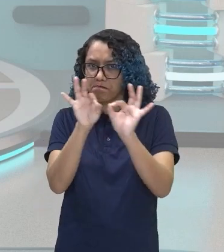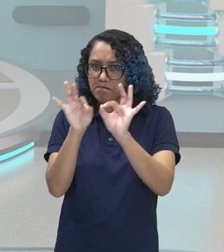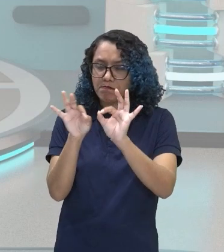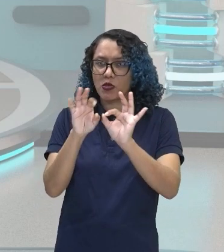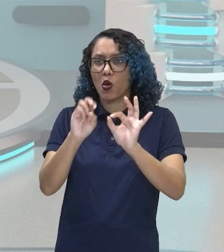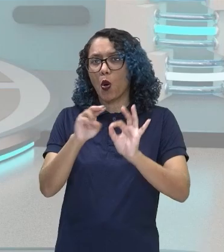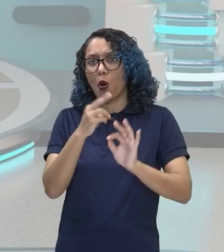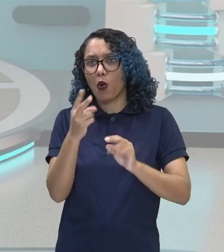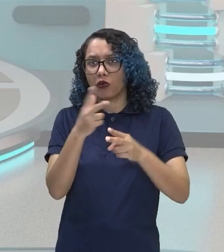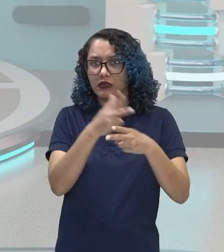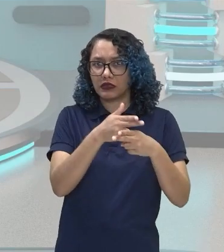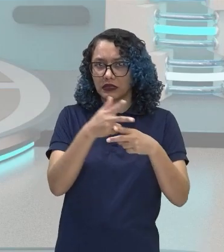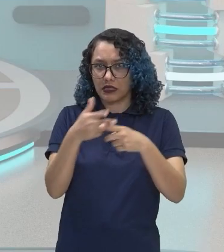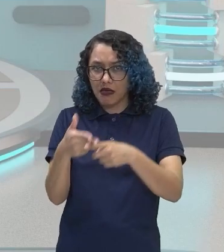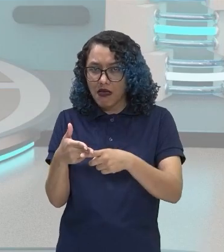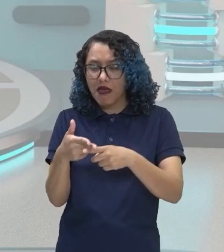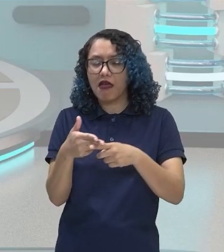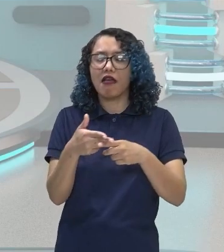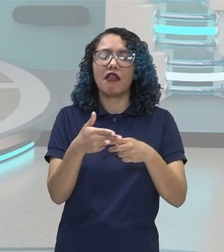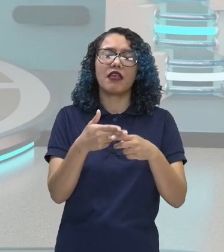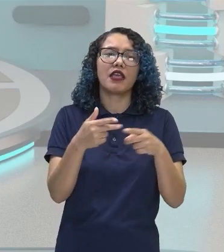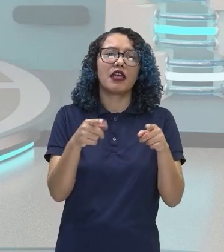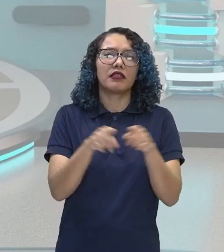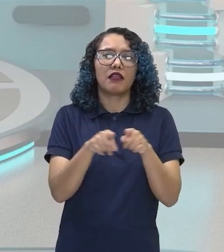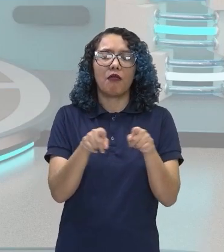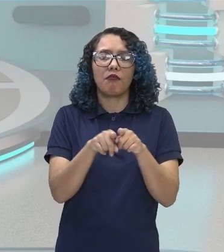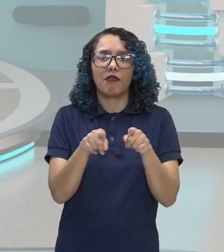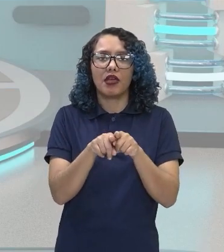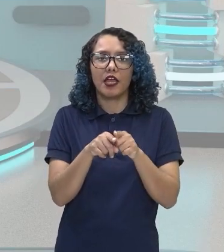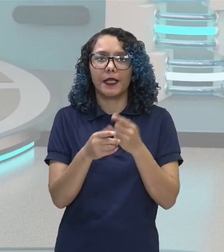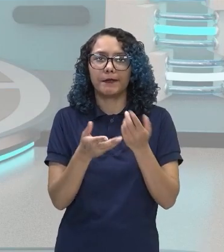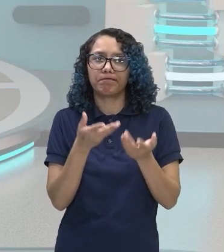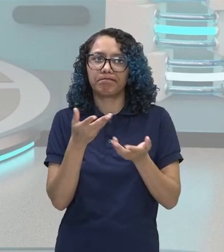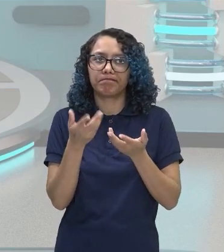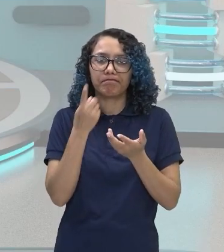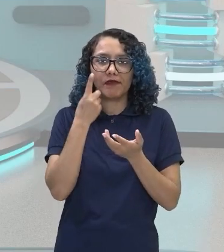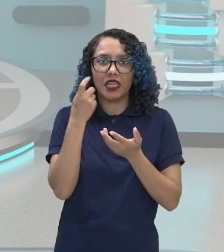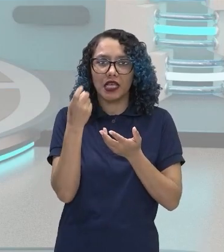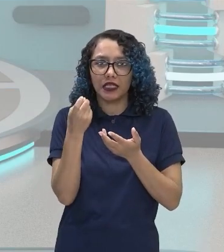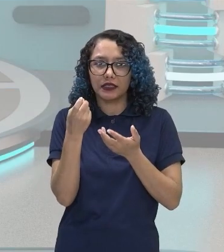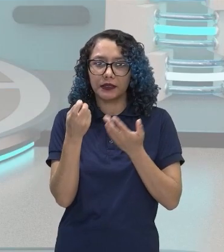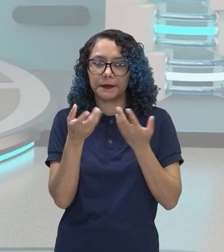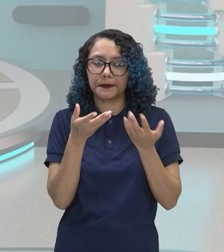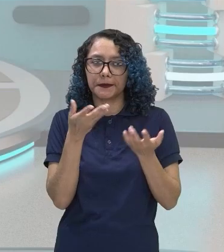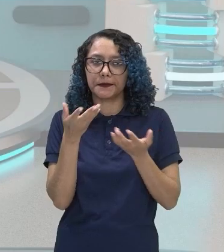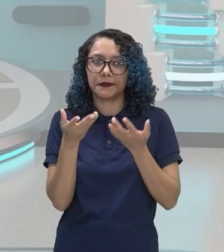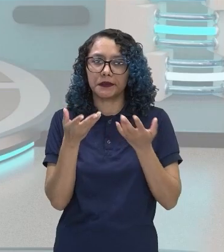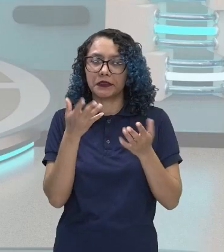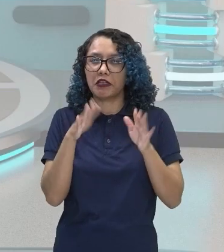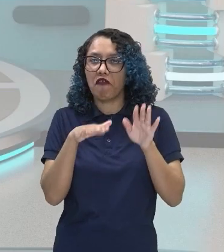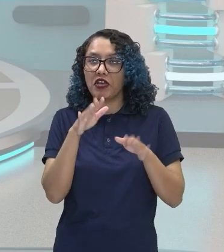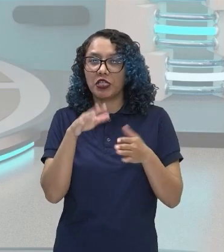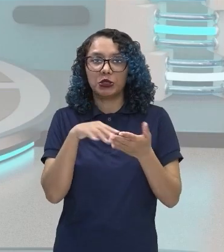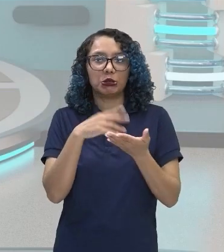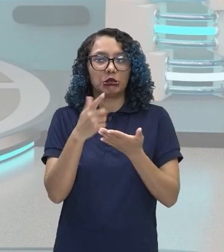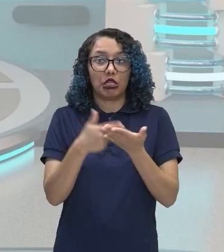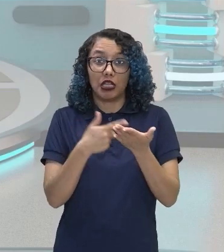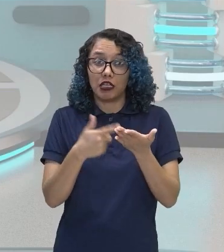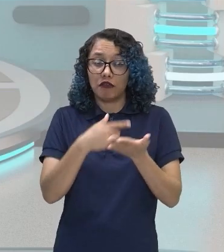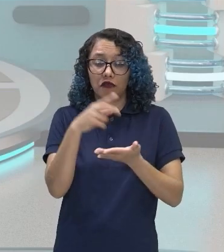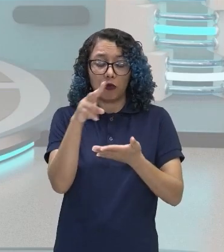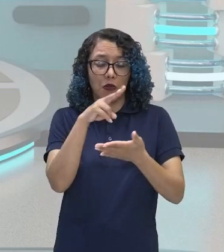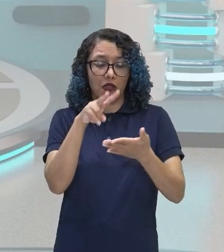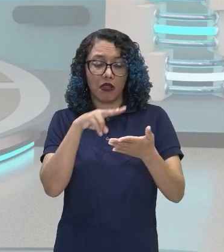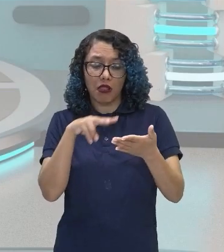uma série, ou ainda eu posso me interessar por ler um livro.